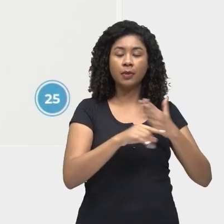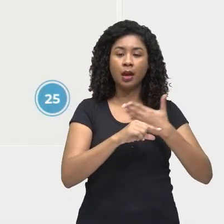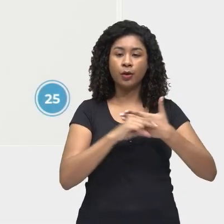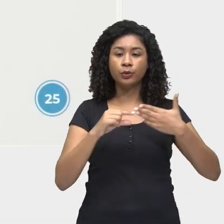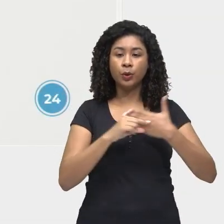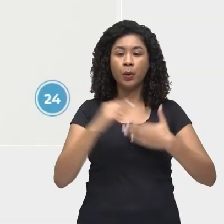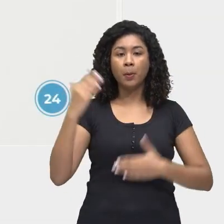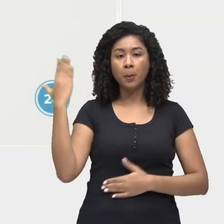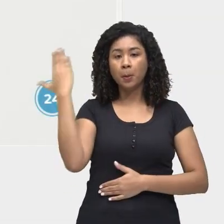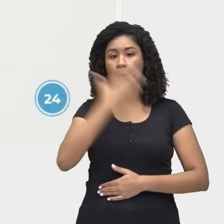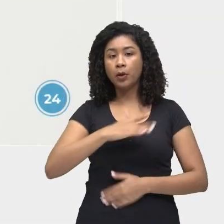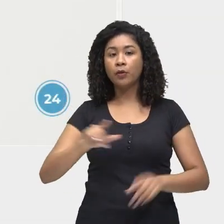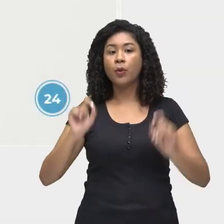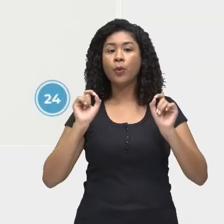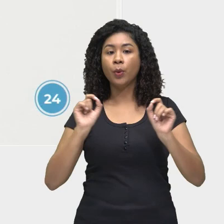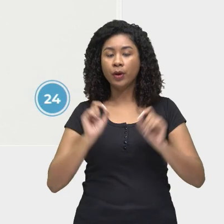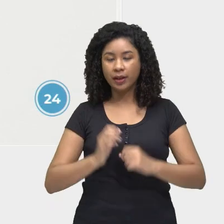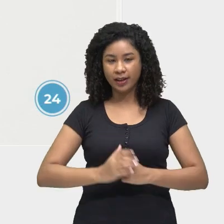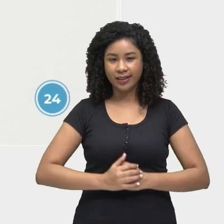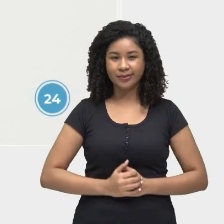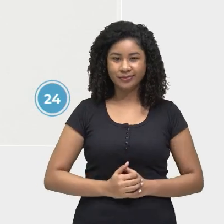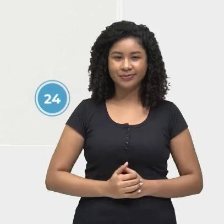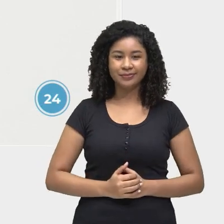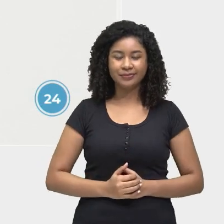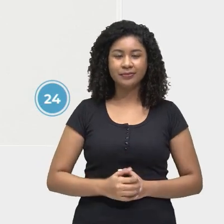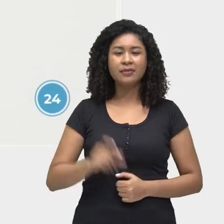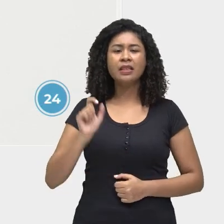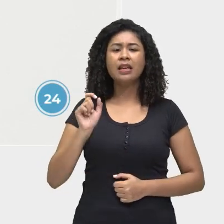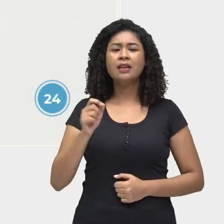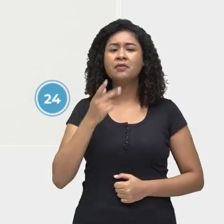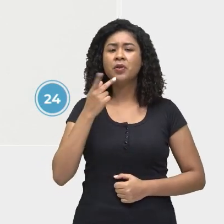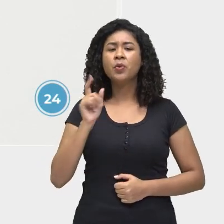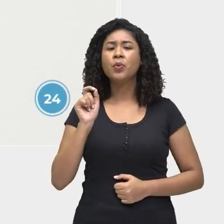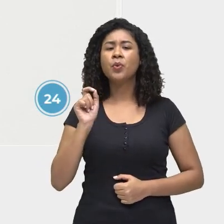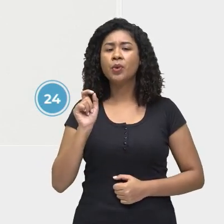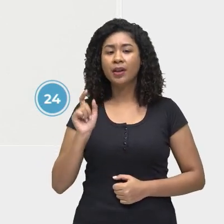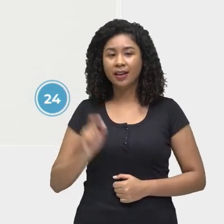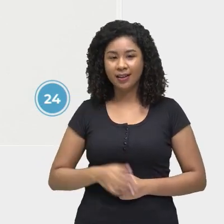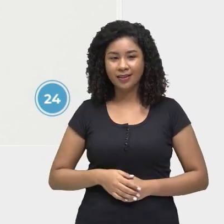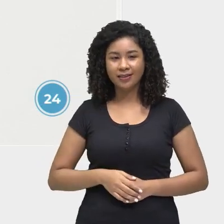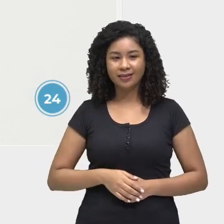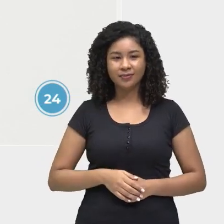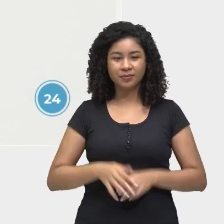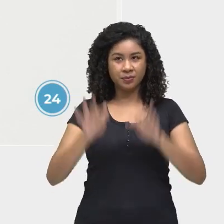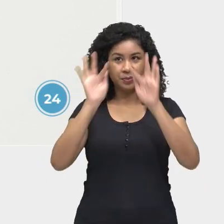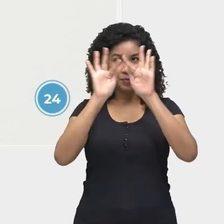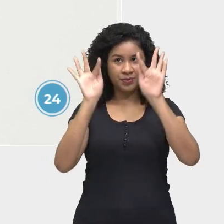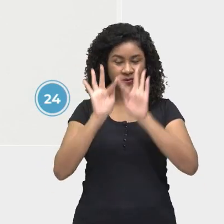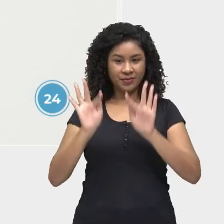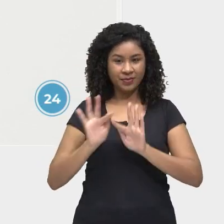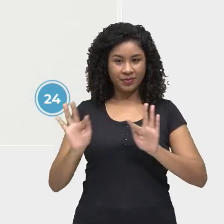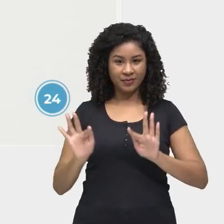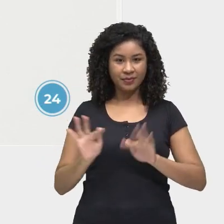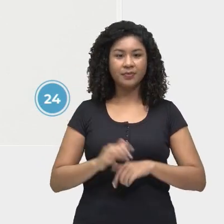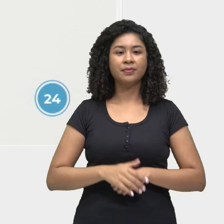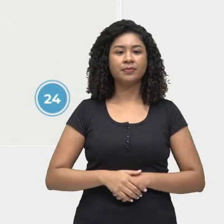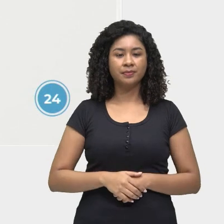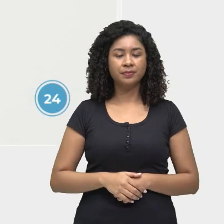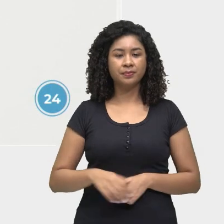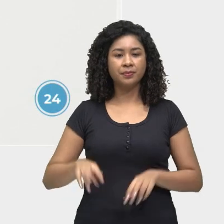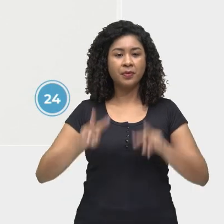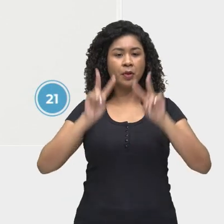e eletrosfera. Então, quem falou isso, quem falou lá no modelo planetário